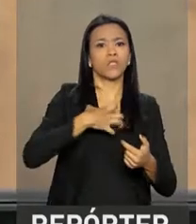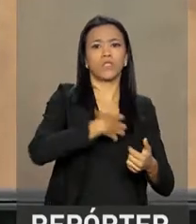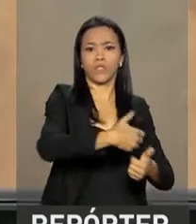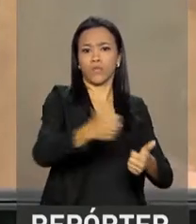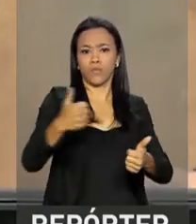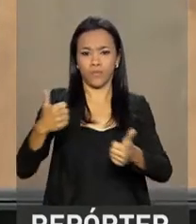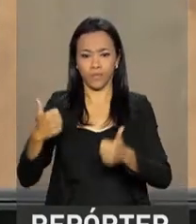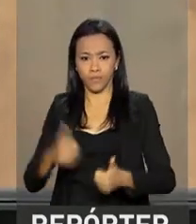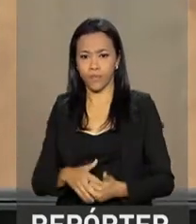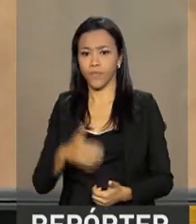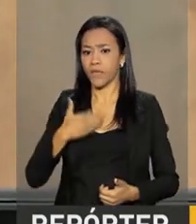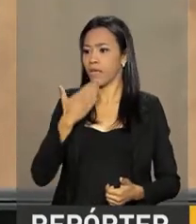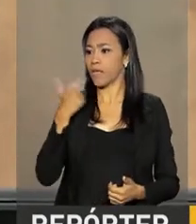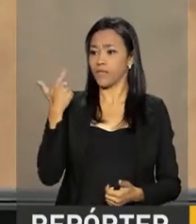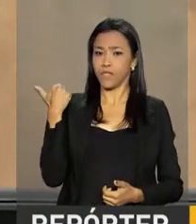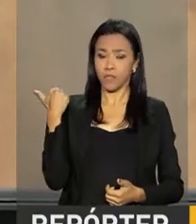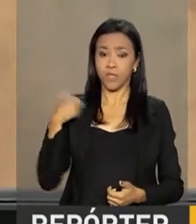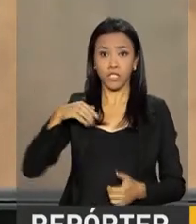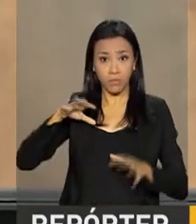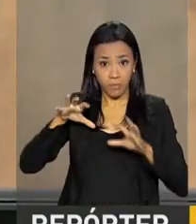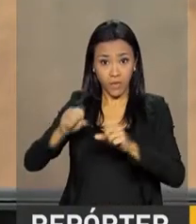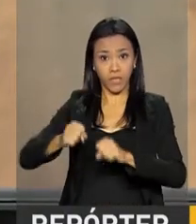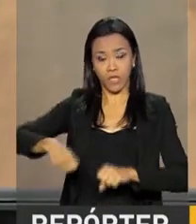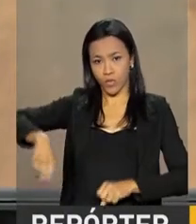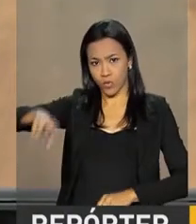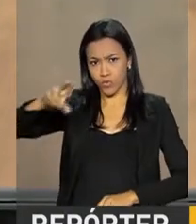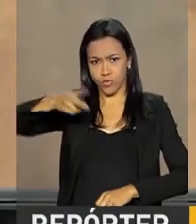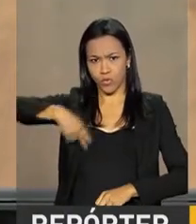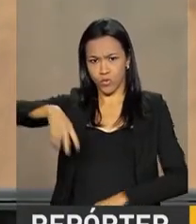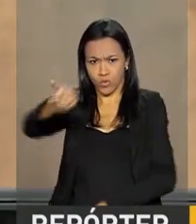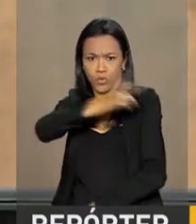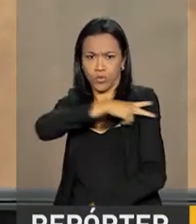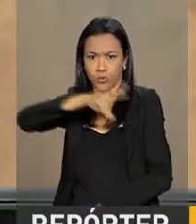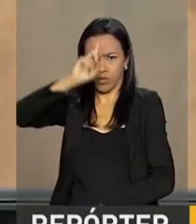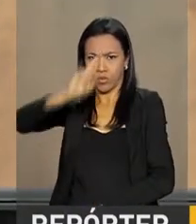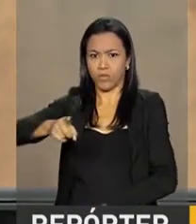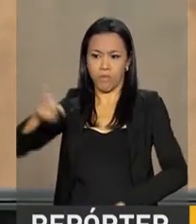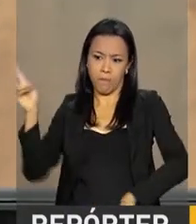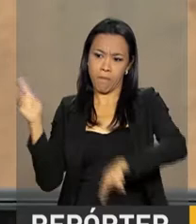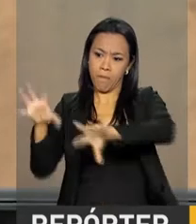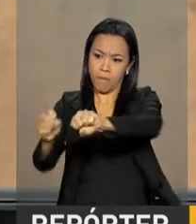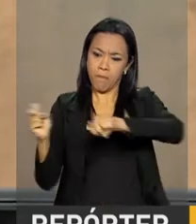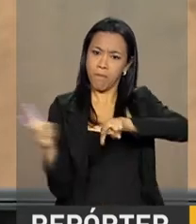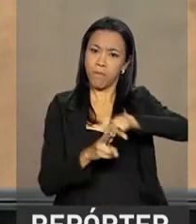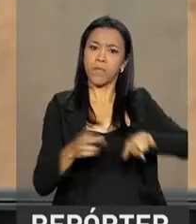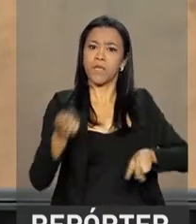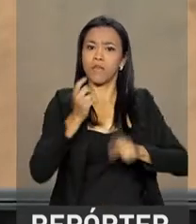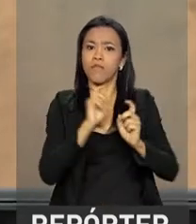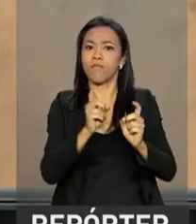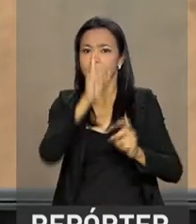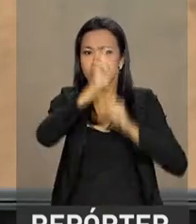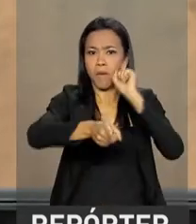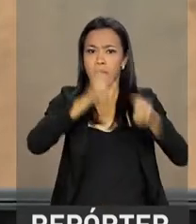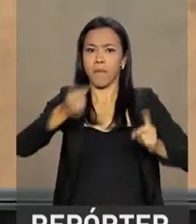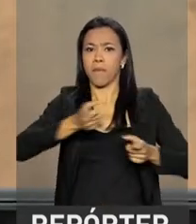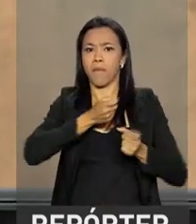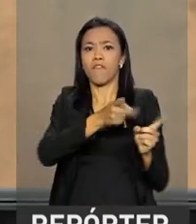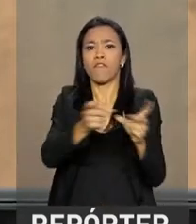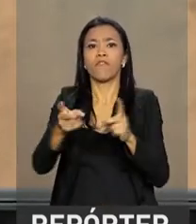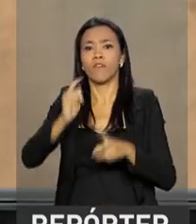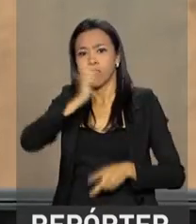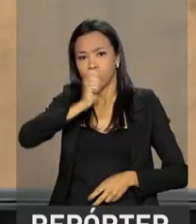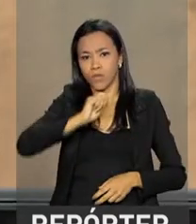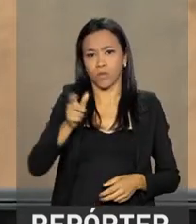polícia civil recentemente prender o chefe do tráfico do jacarezinho os resultados não são imediatos e não são não se tem a pretensão de fazer